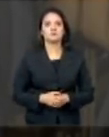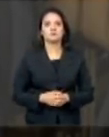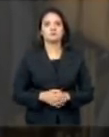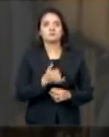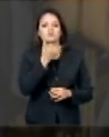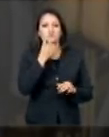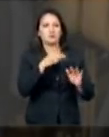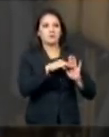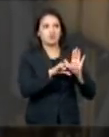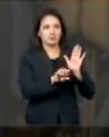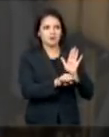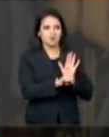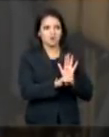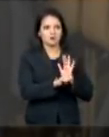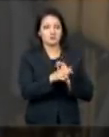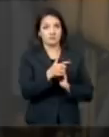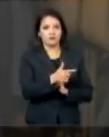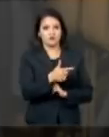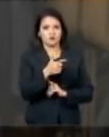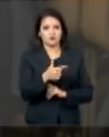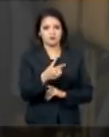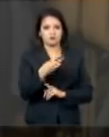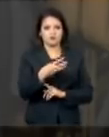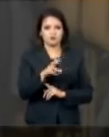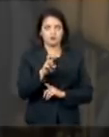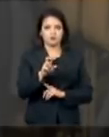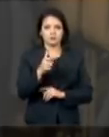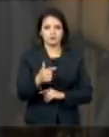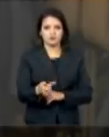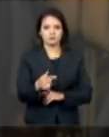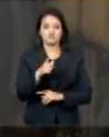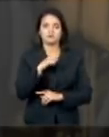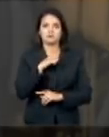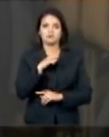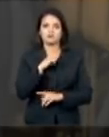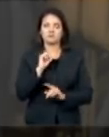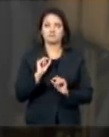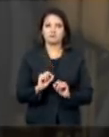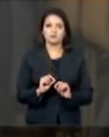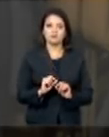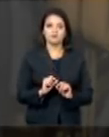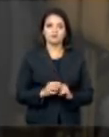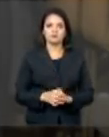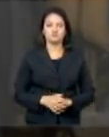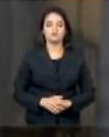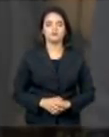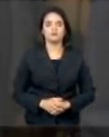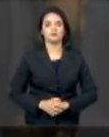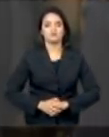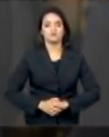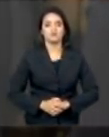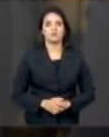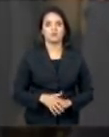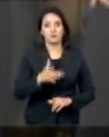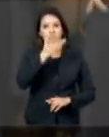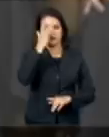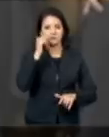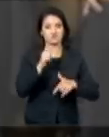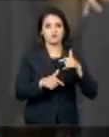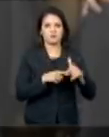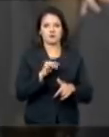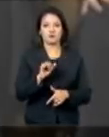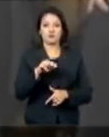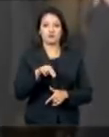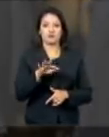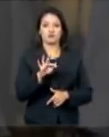357 que manteve atos de admissão de empregados da infraero todos